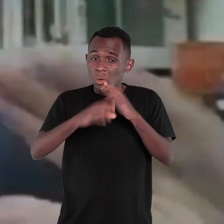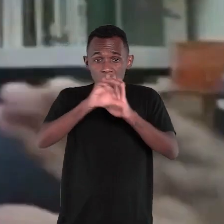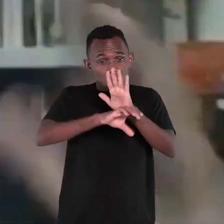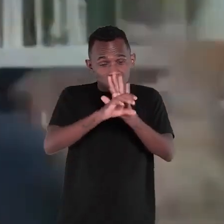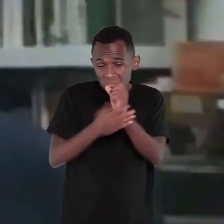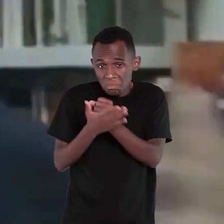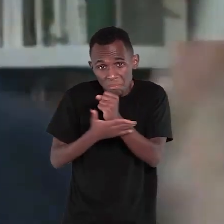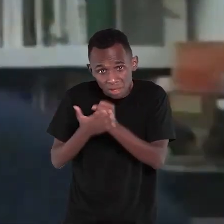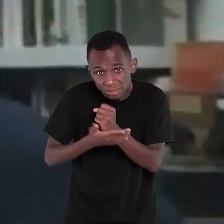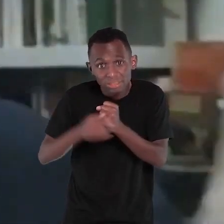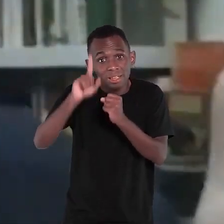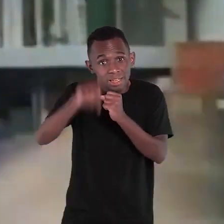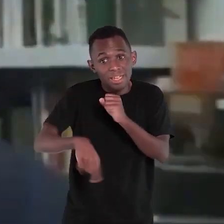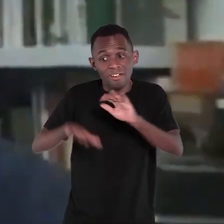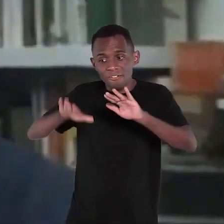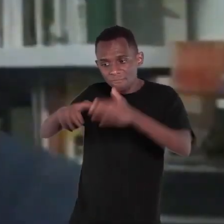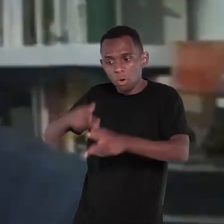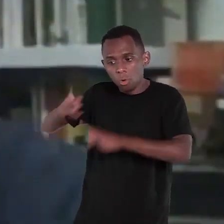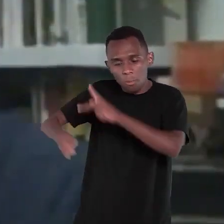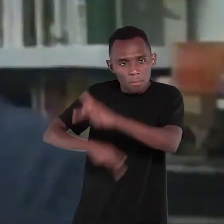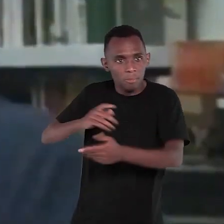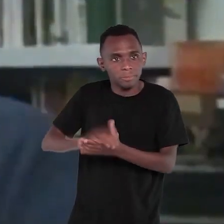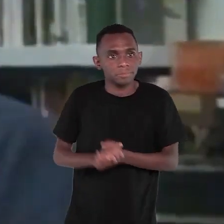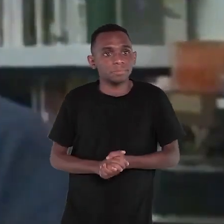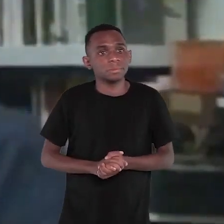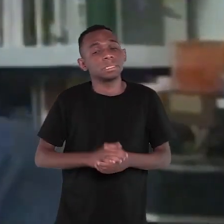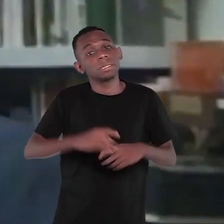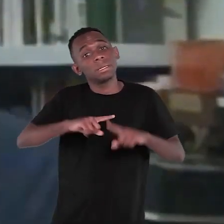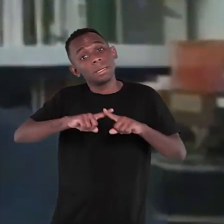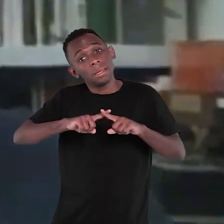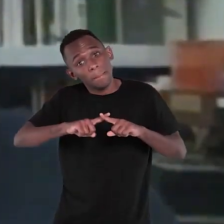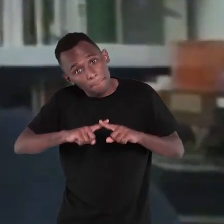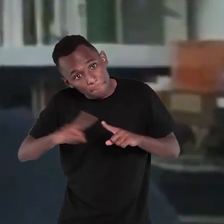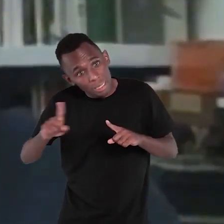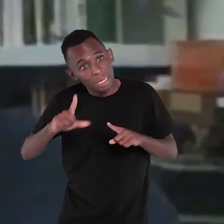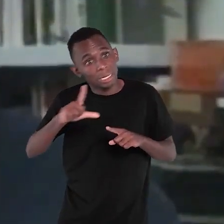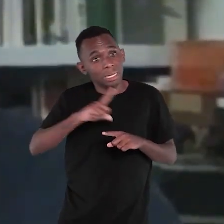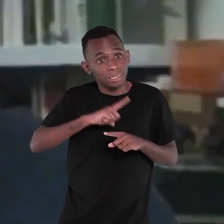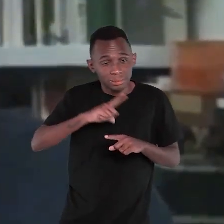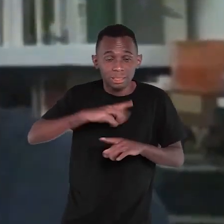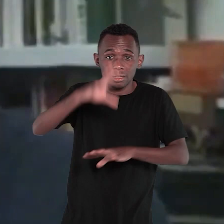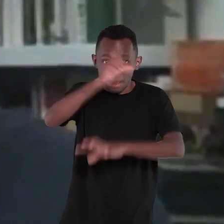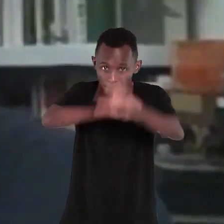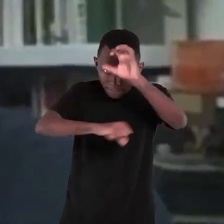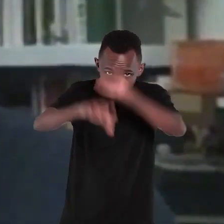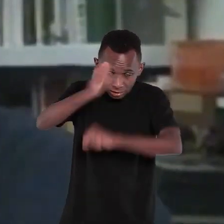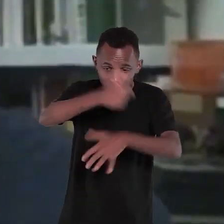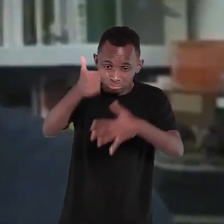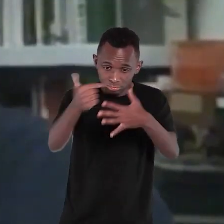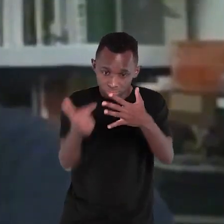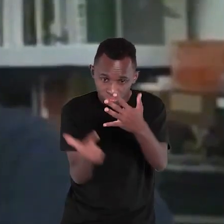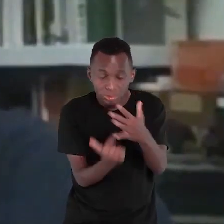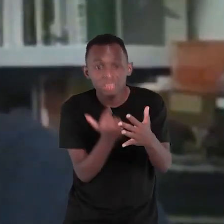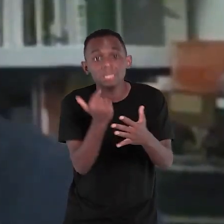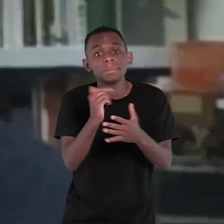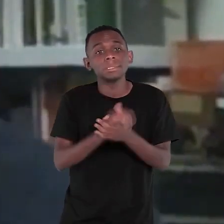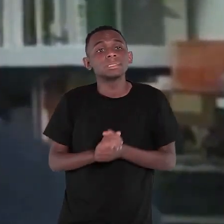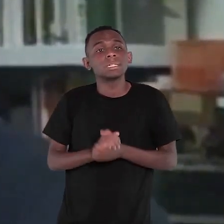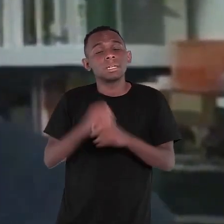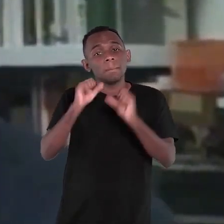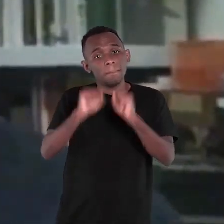conceitão básico é esse, é um ovo de Colombo, é uma coisa simples. Agora, tem um monte de aprendizados que podem